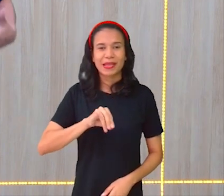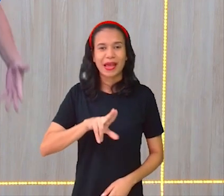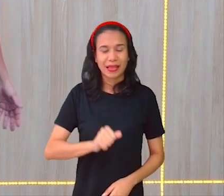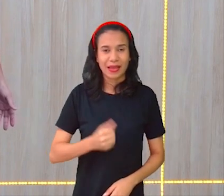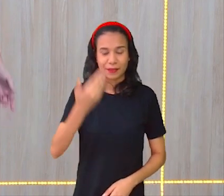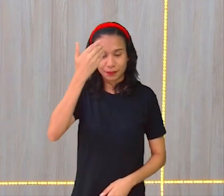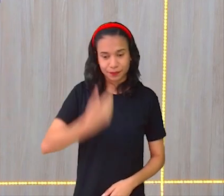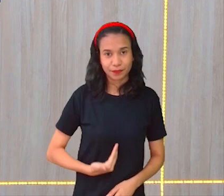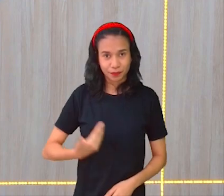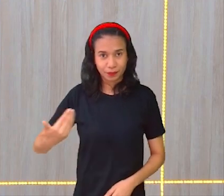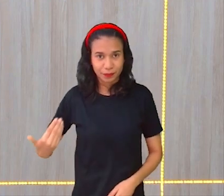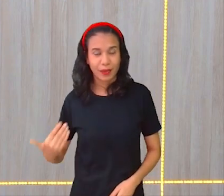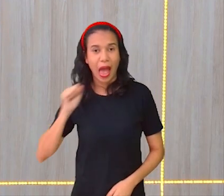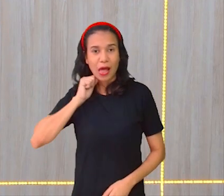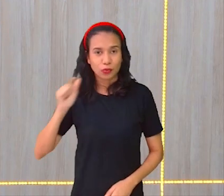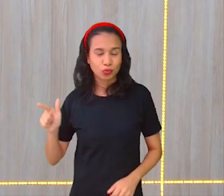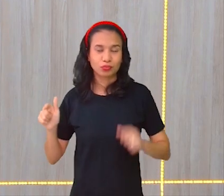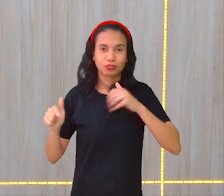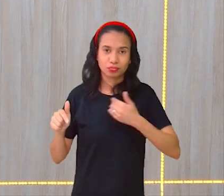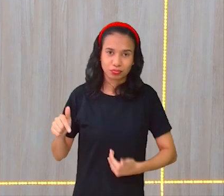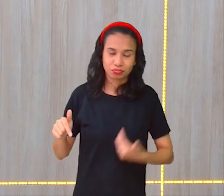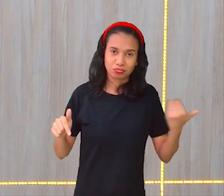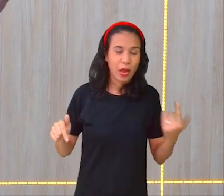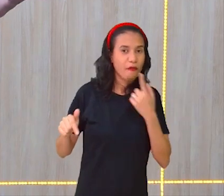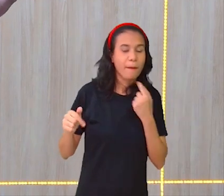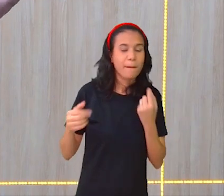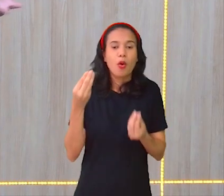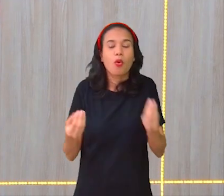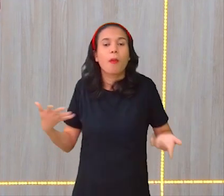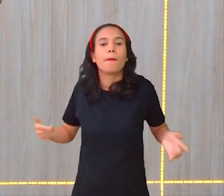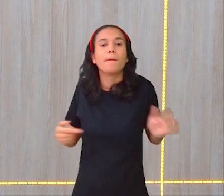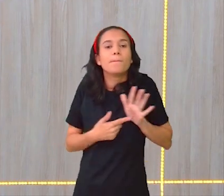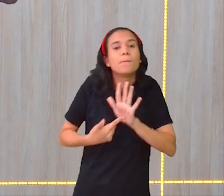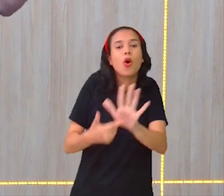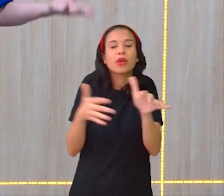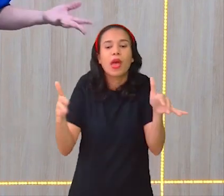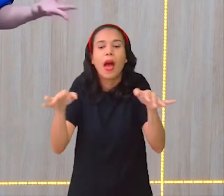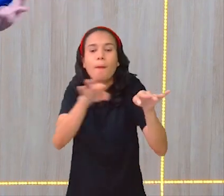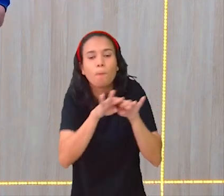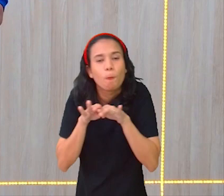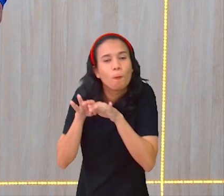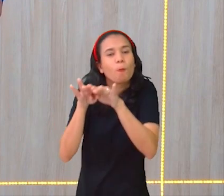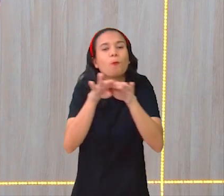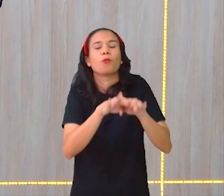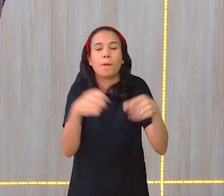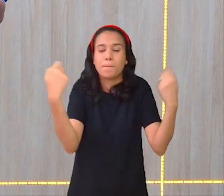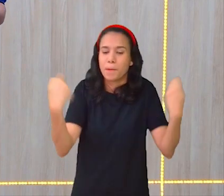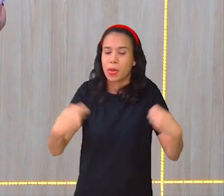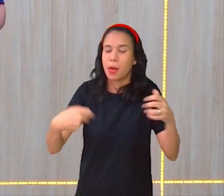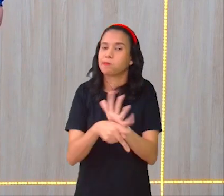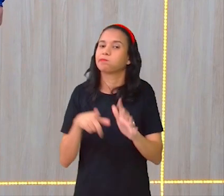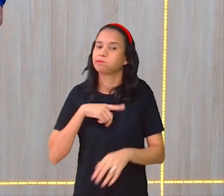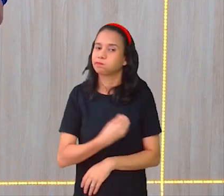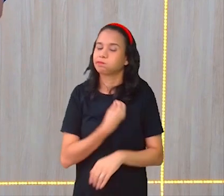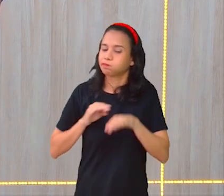tem um lado azul e um lado encarnado, que ela vai representar também essa harmonia, a necessidade dessa